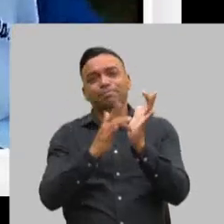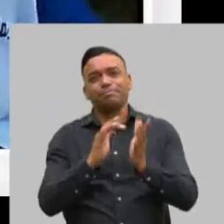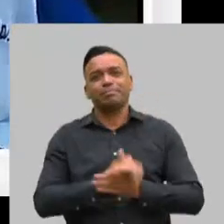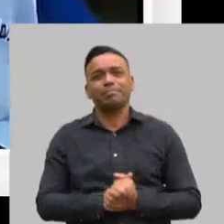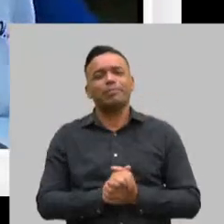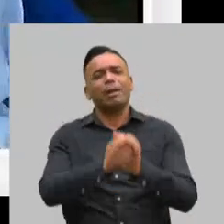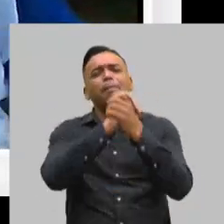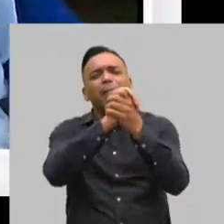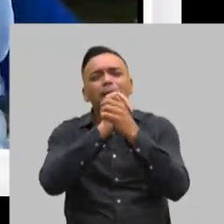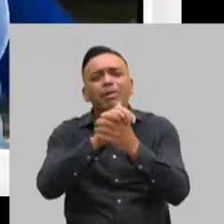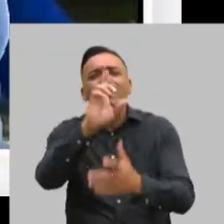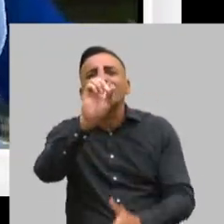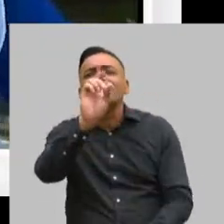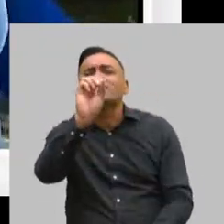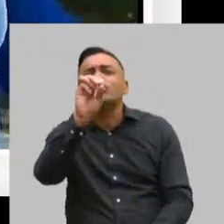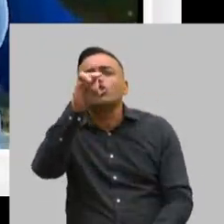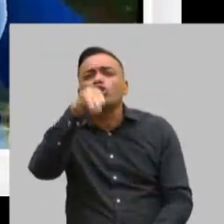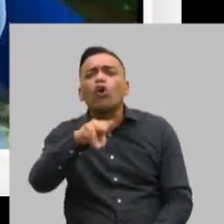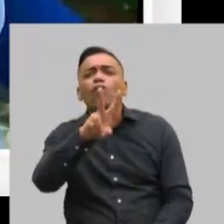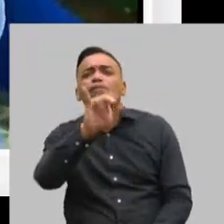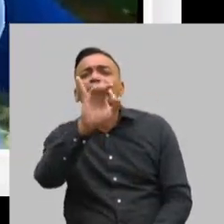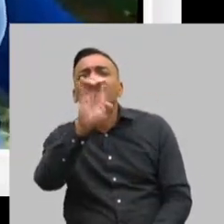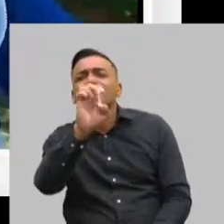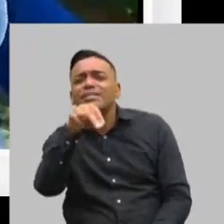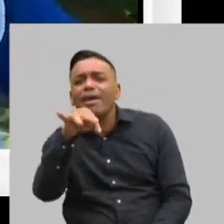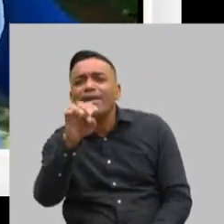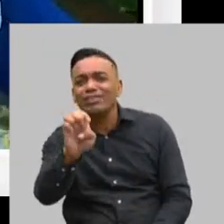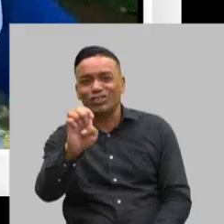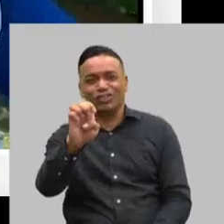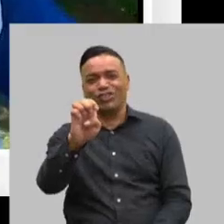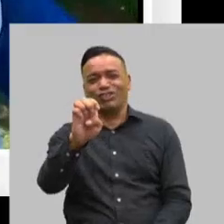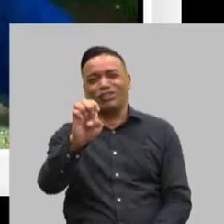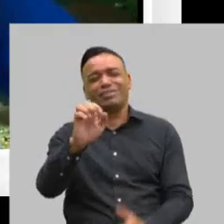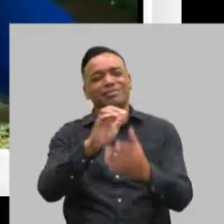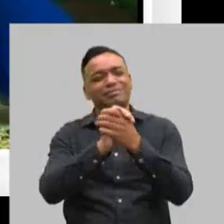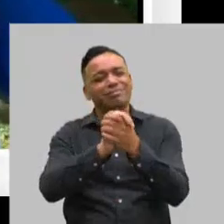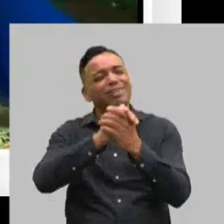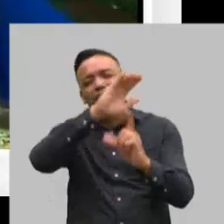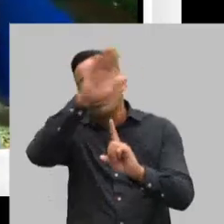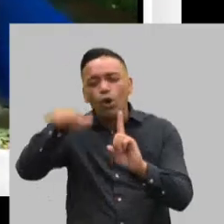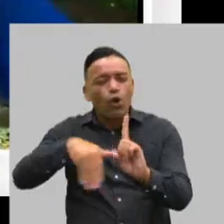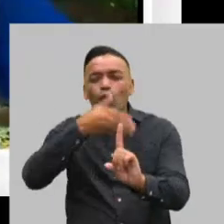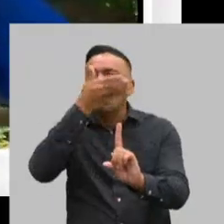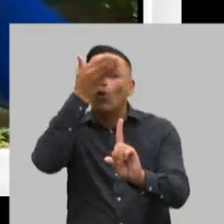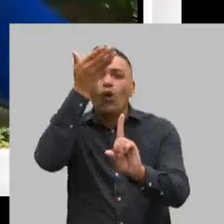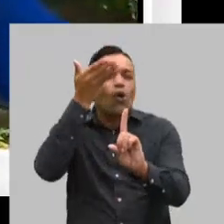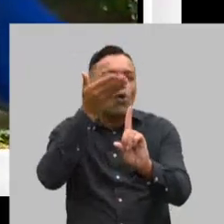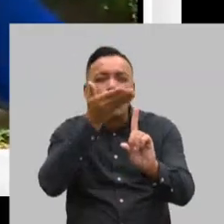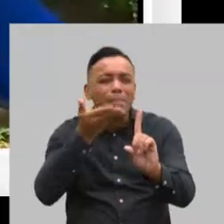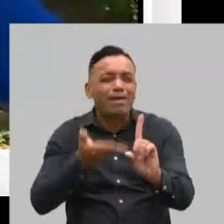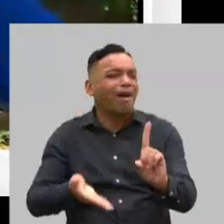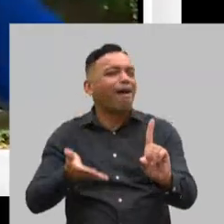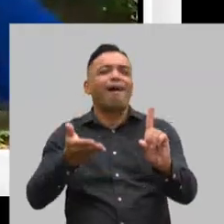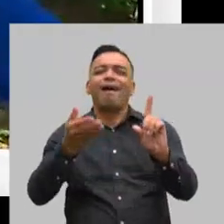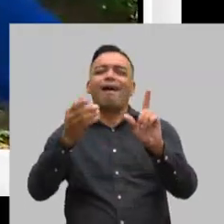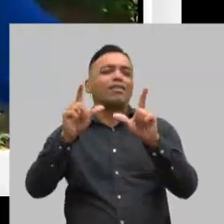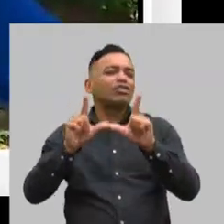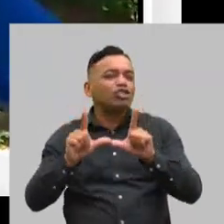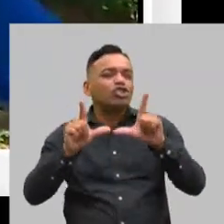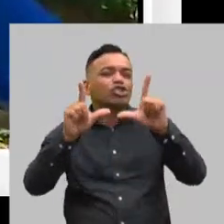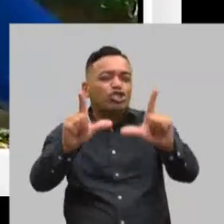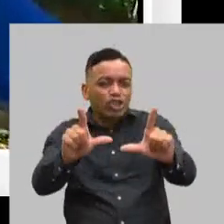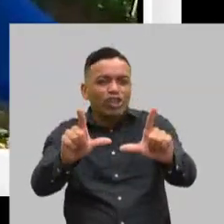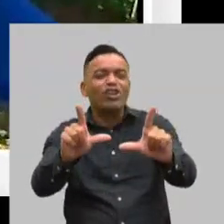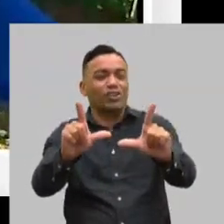Parabéns a Dom Vicente, filhão aí, pela honra que eles estão te dando desse título. E